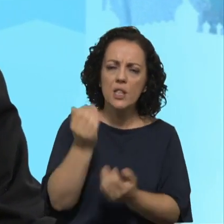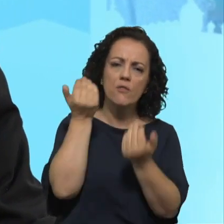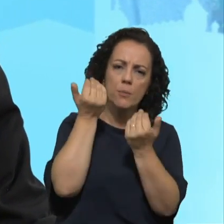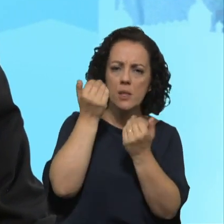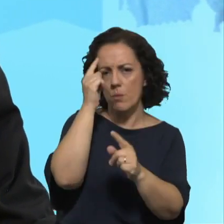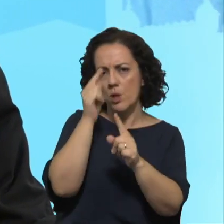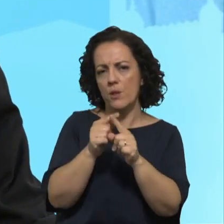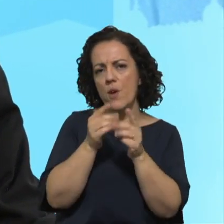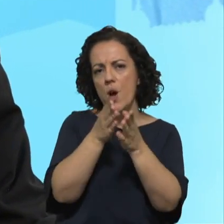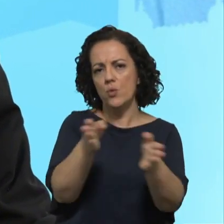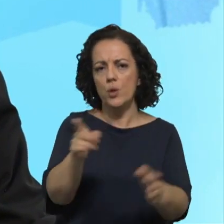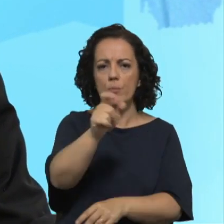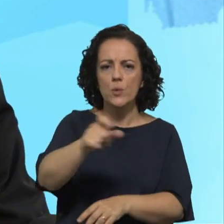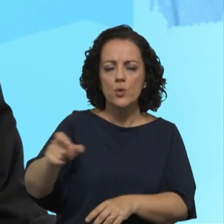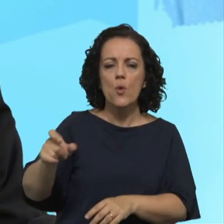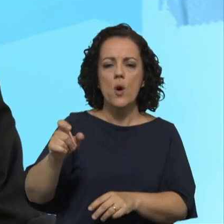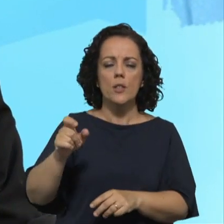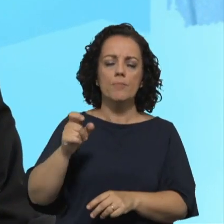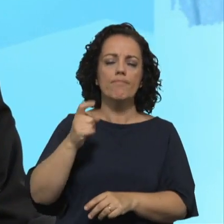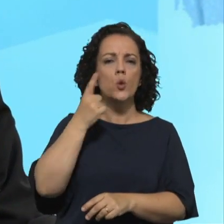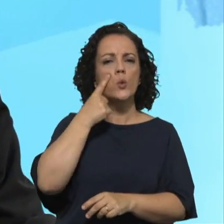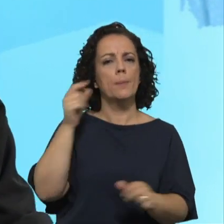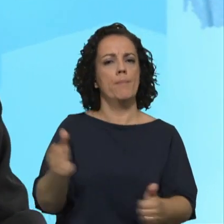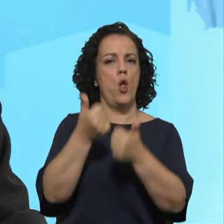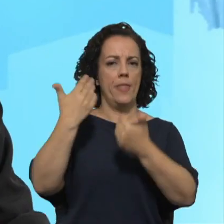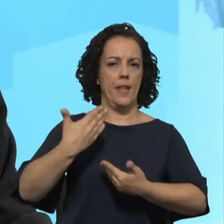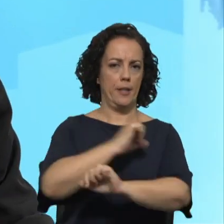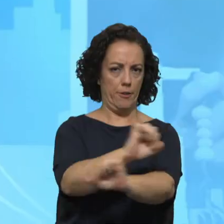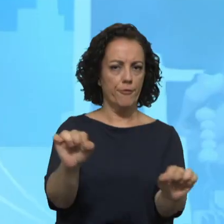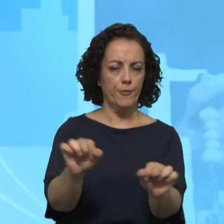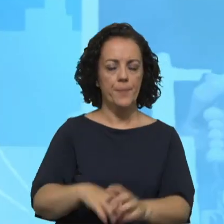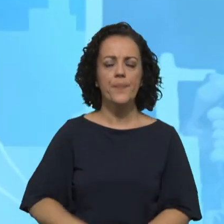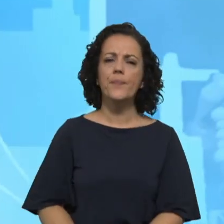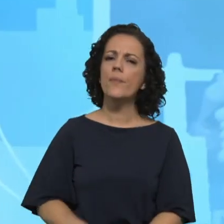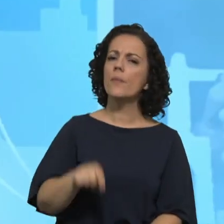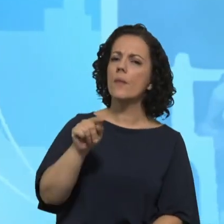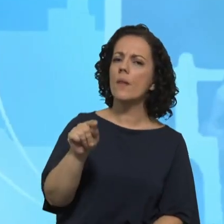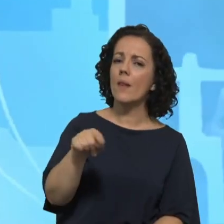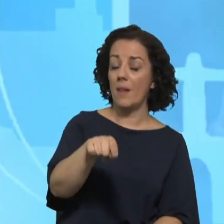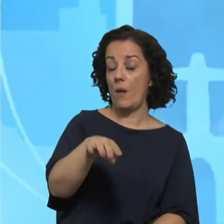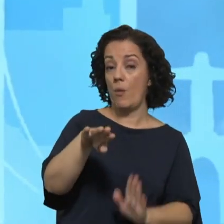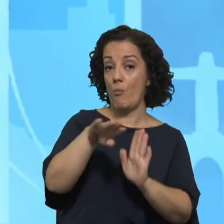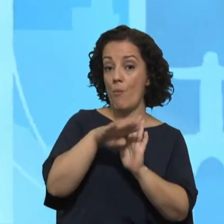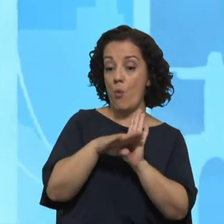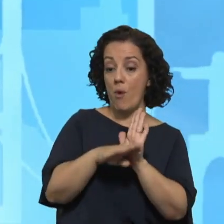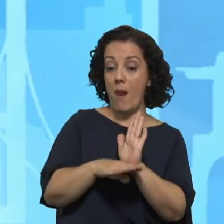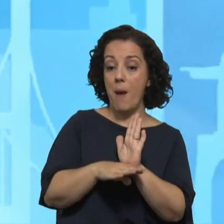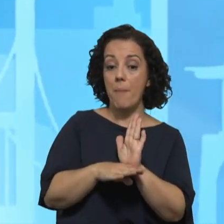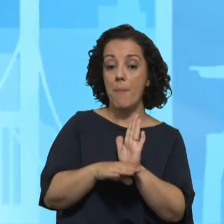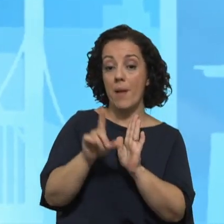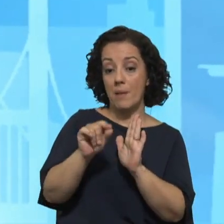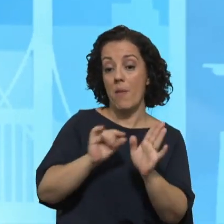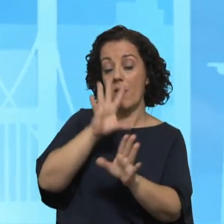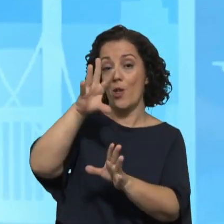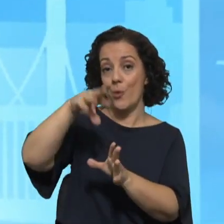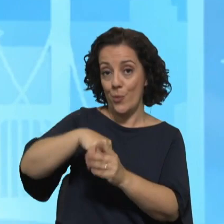pessoas a conhecer melhor os seus direitos. Catarina, este programa, ao fim e ao cabo, é Insere-se também, tem